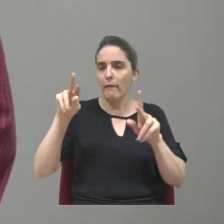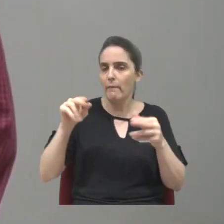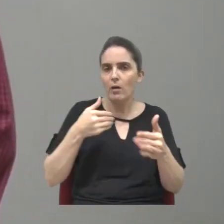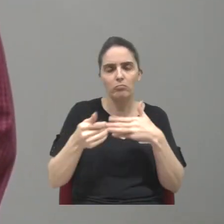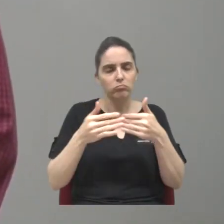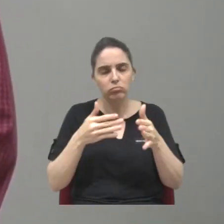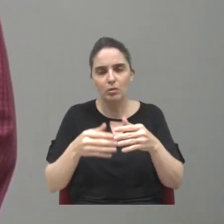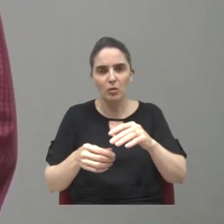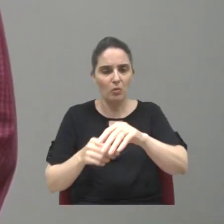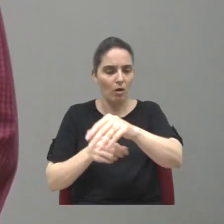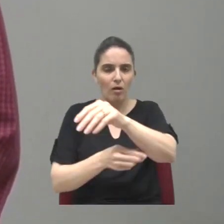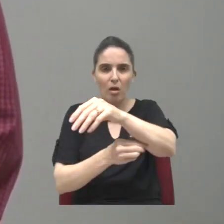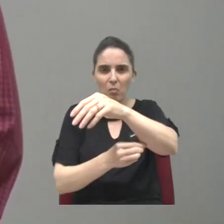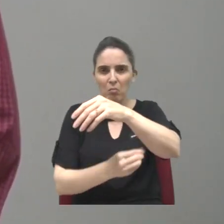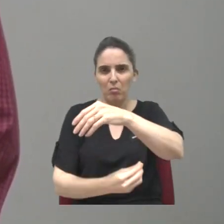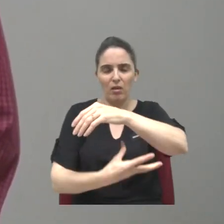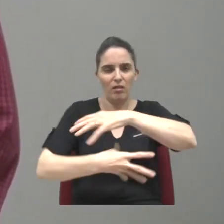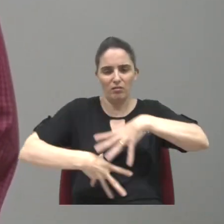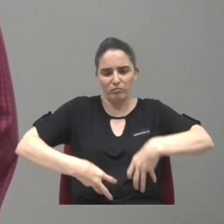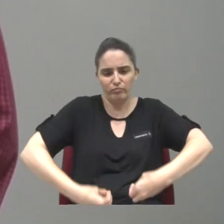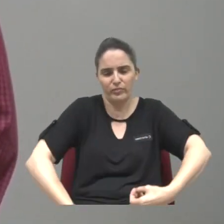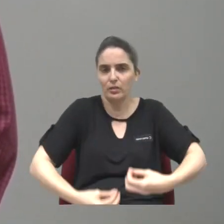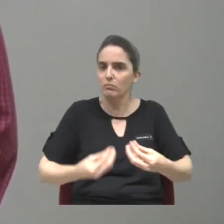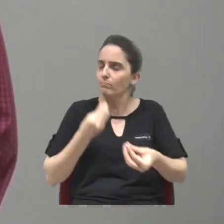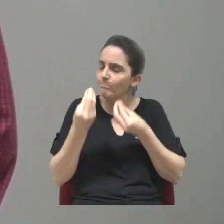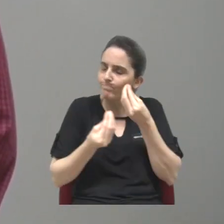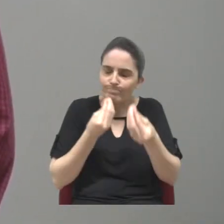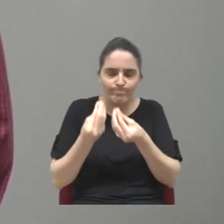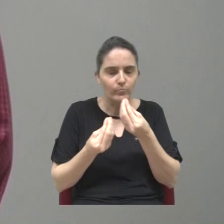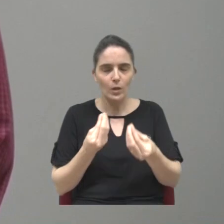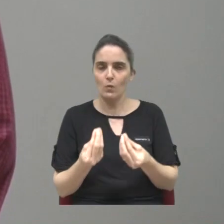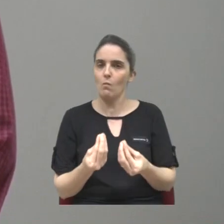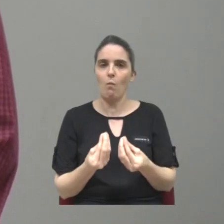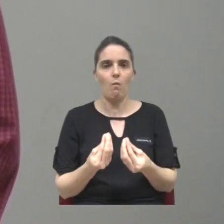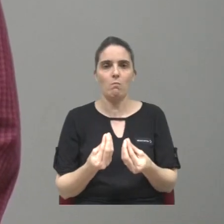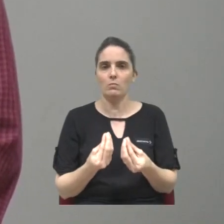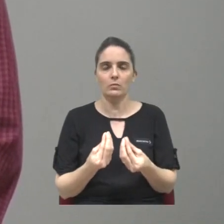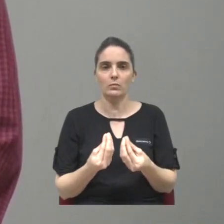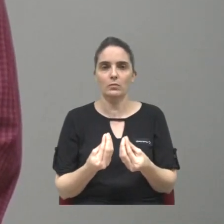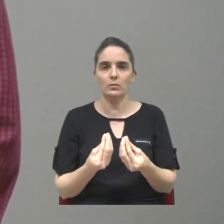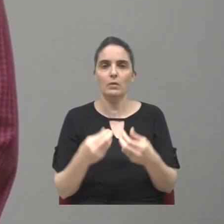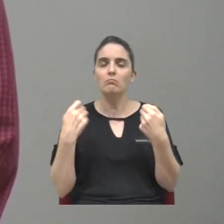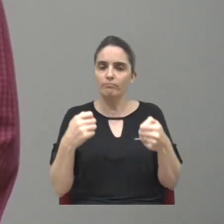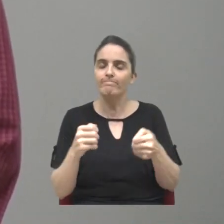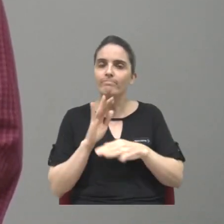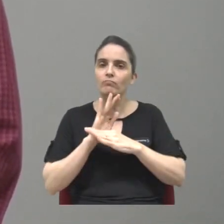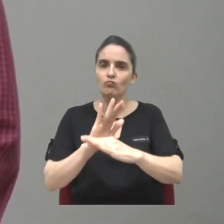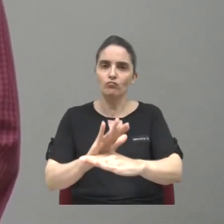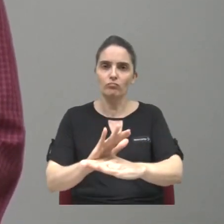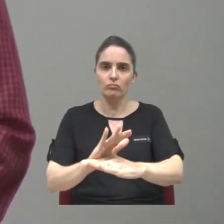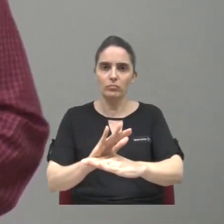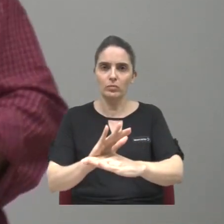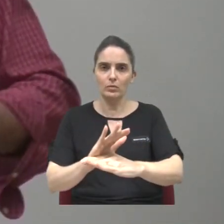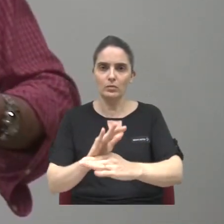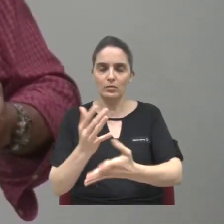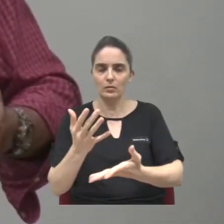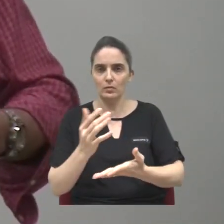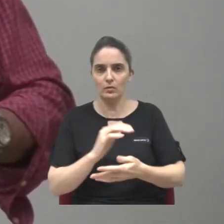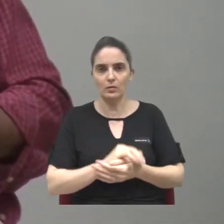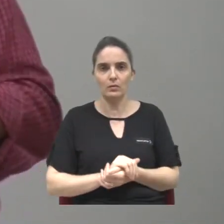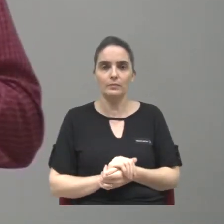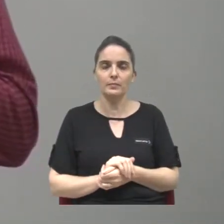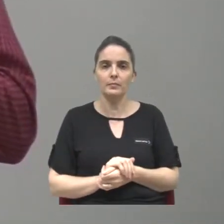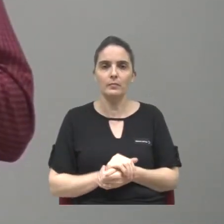pele, é algo que não dá, que não condiz com o fisiológico e o normal de uma pessoa poder sair de casa,